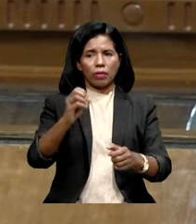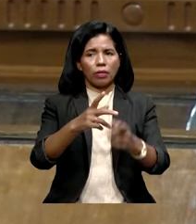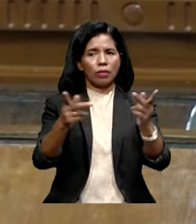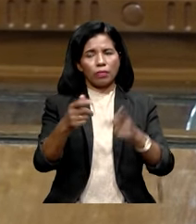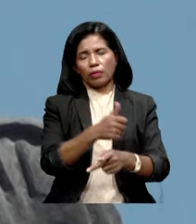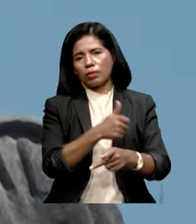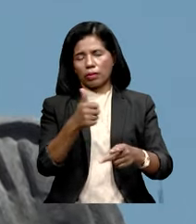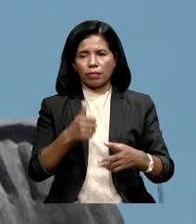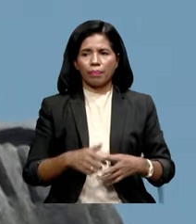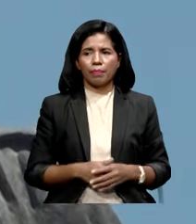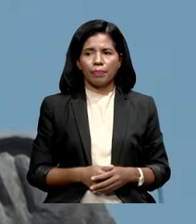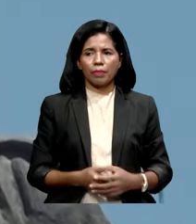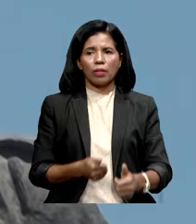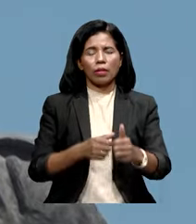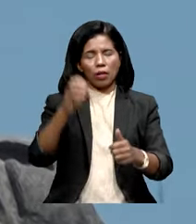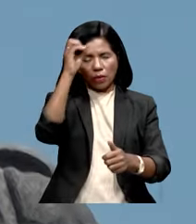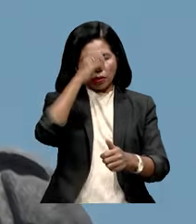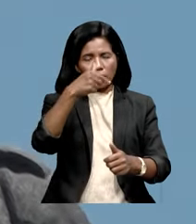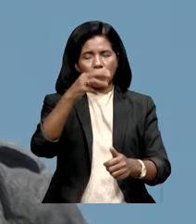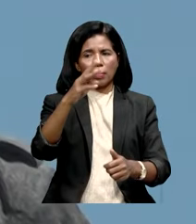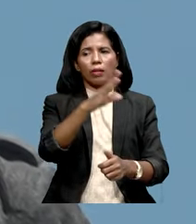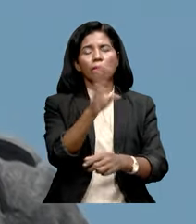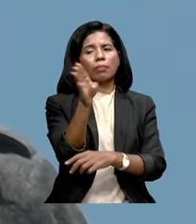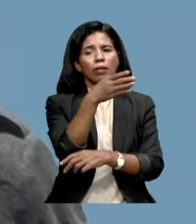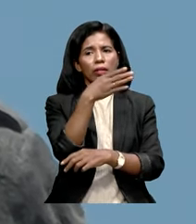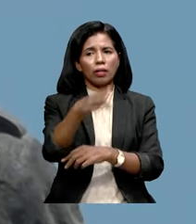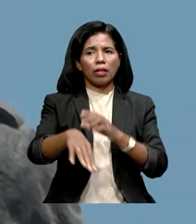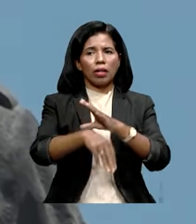spas selselo tiro observação de Yemen, bandeira refere